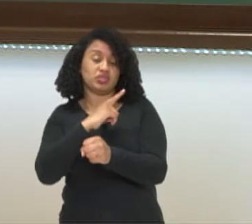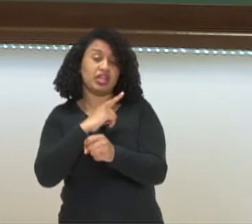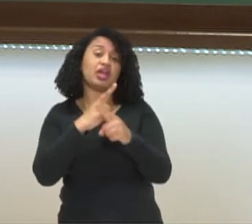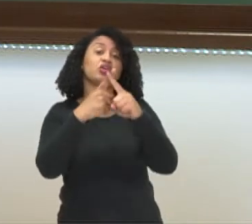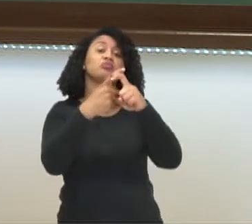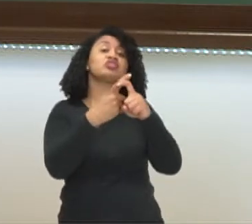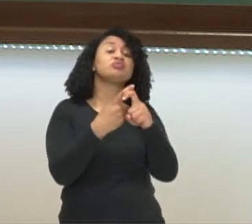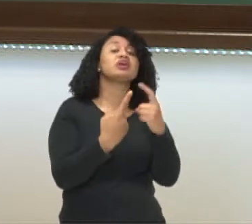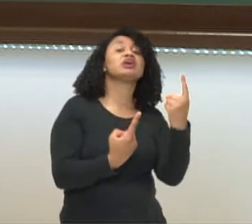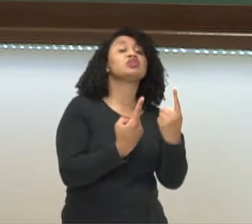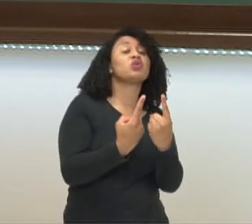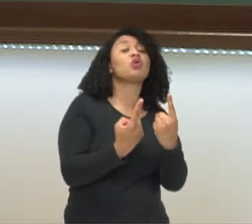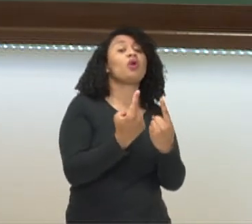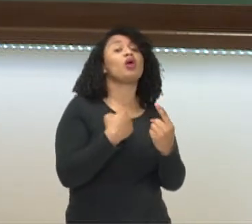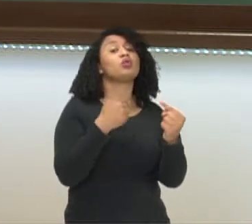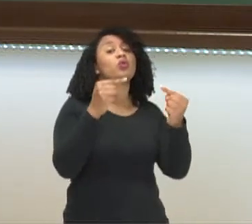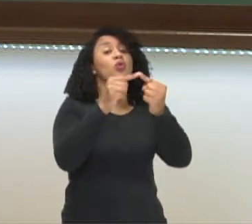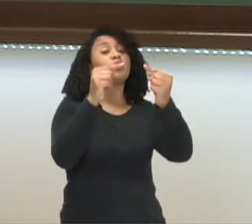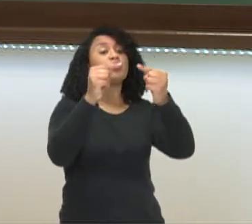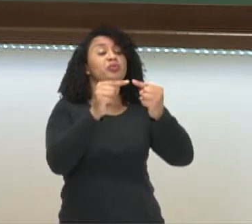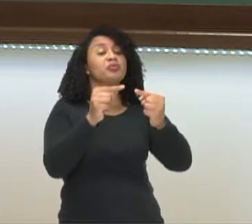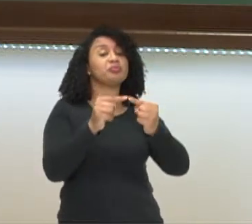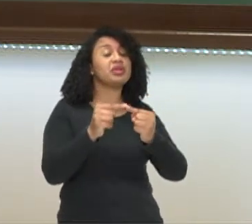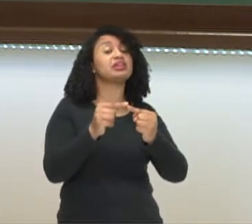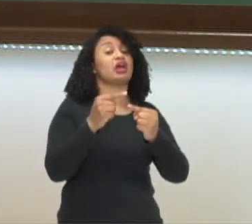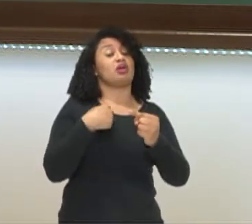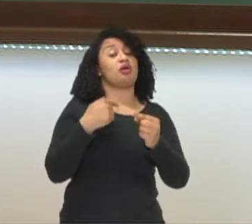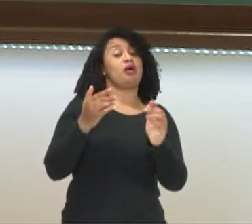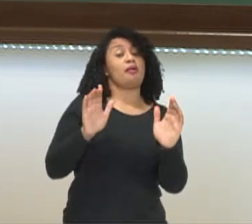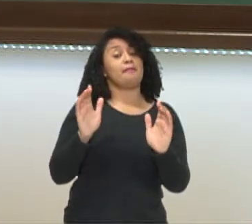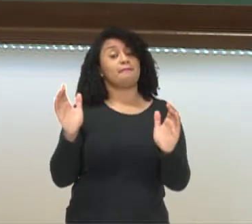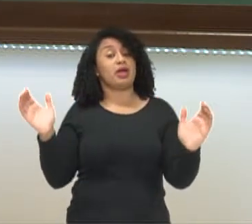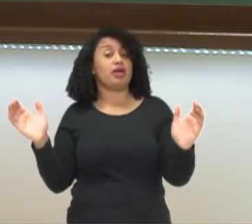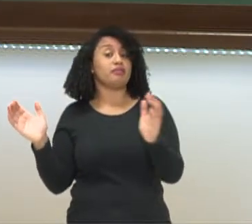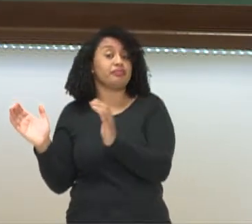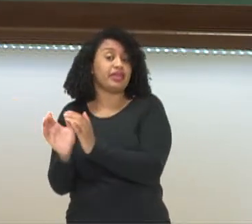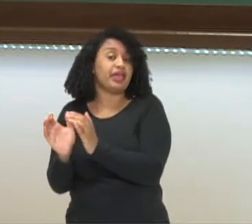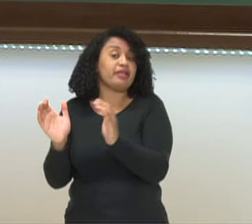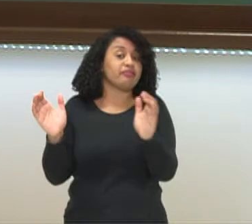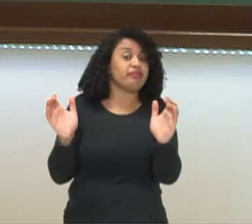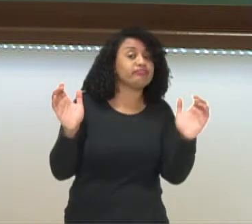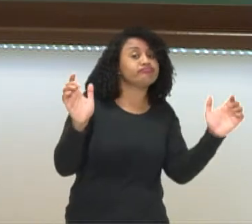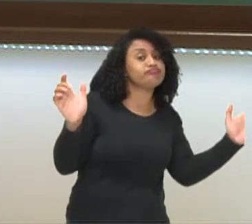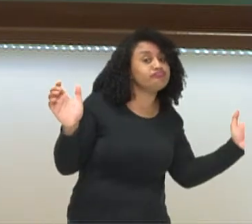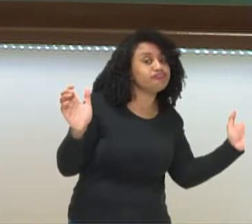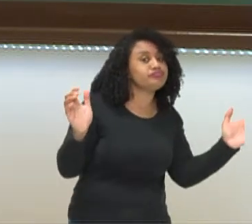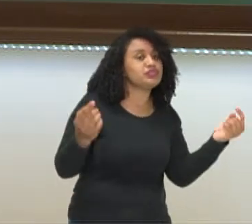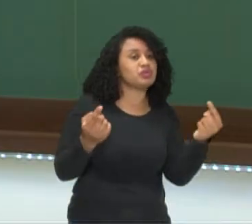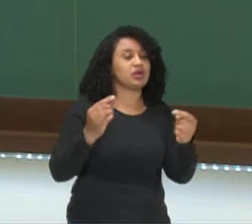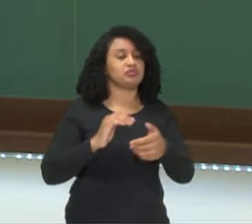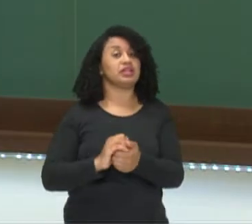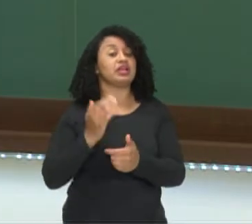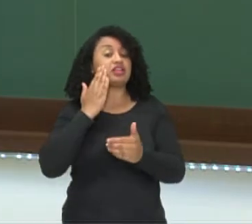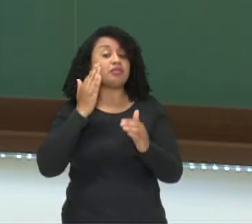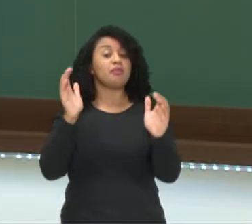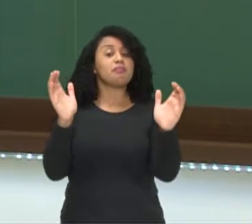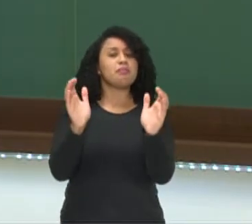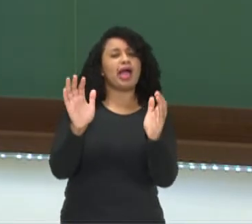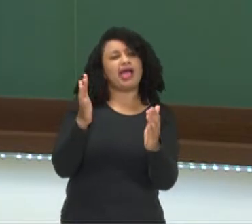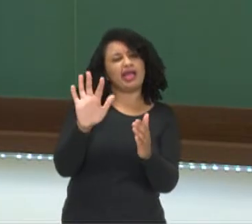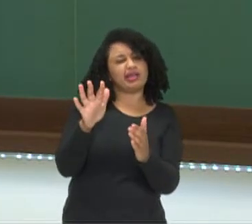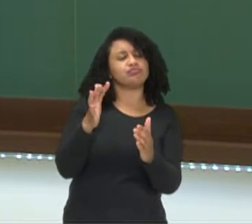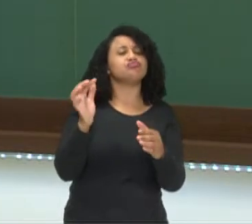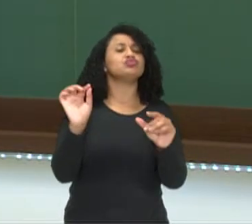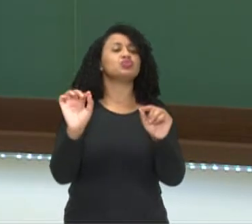um multiplicador correto de acordo com o porte do animal. Então vamos lá. Ele quer de médio porte. Então de